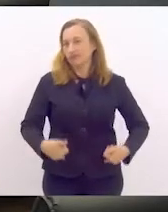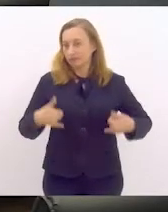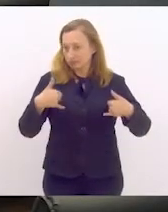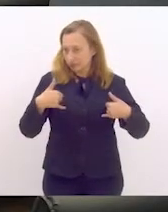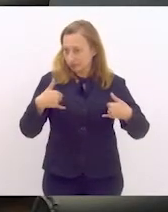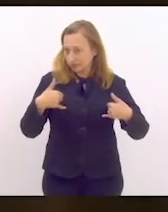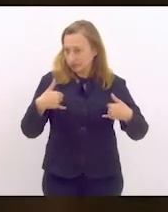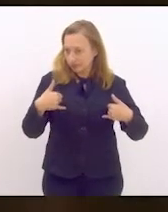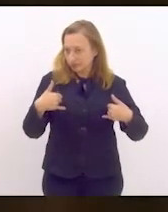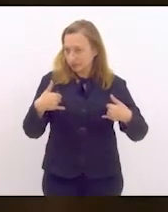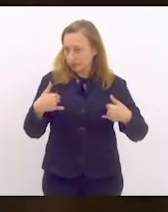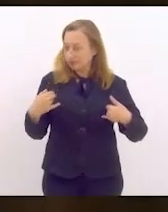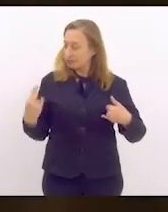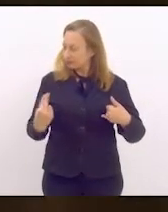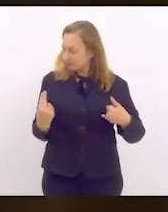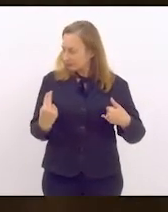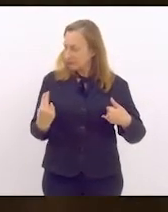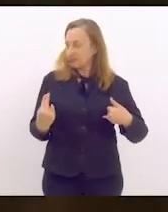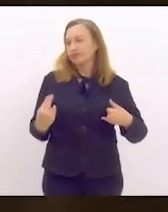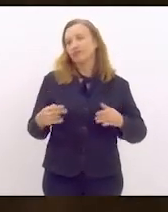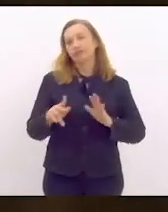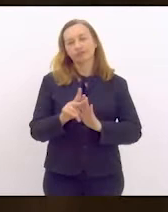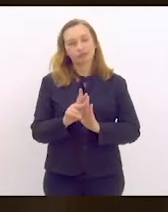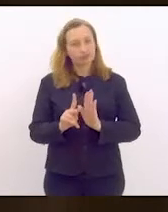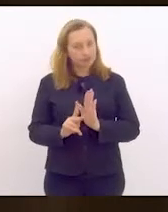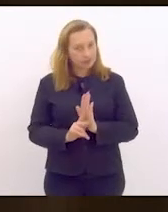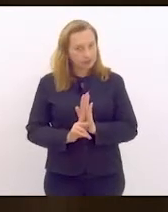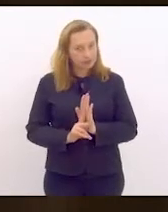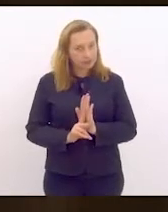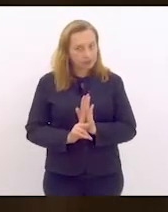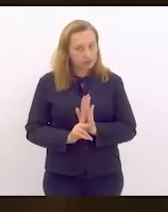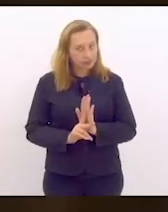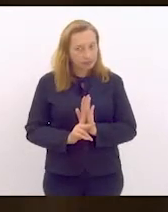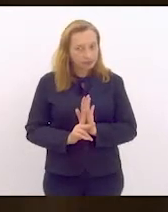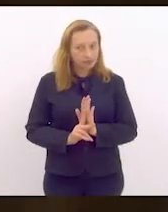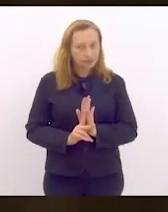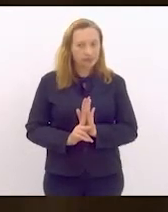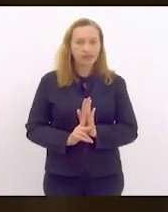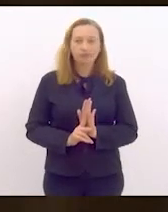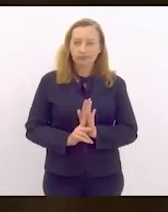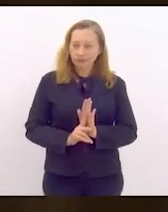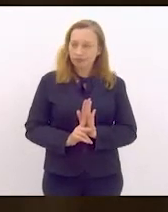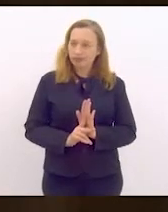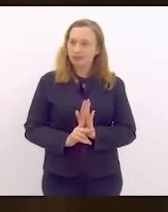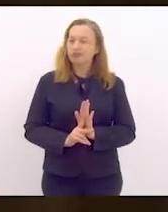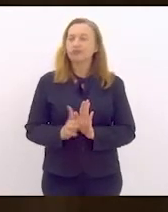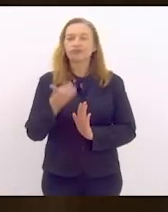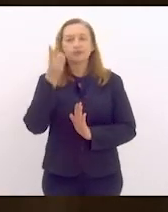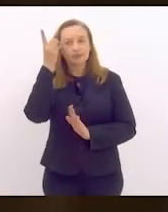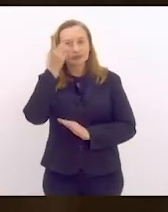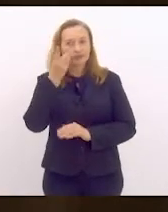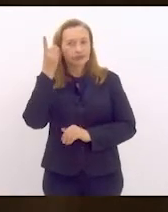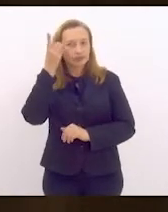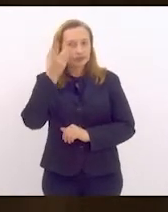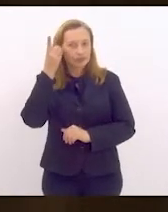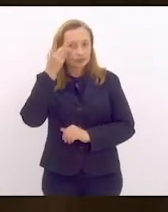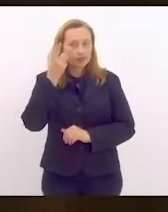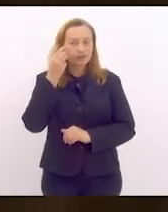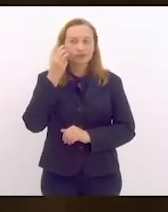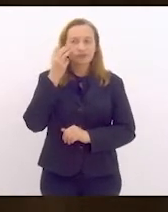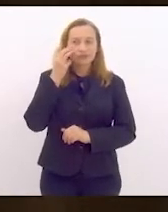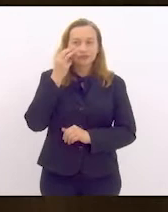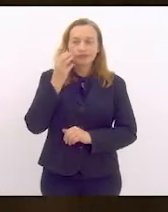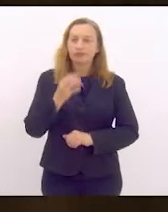participar como coautor desse projeto de autoria do nobre deputado Valdeir